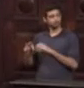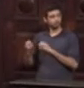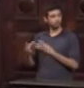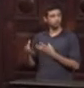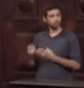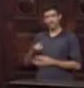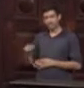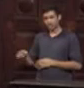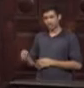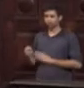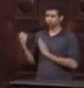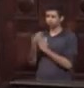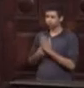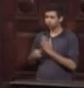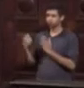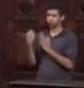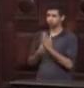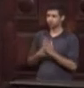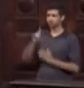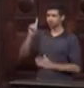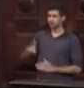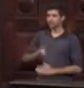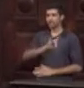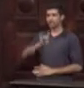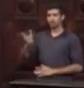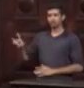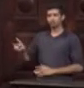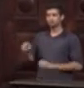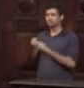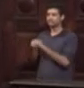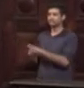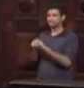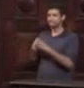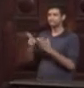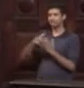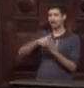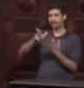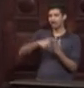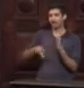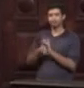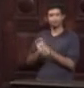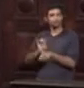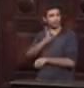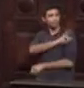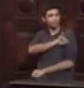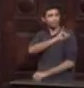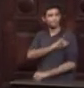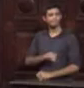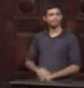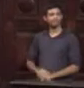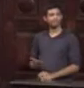Reivindicavam o direito de ensinar arte na rede estadual de educação. Deputada Tiaju,